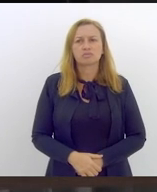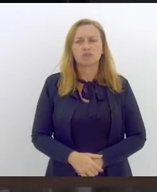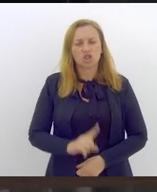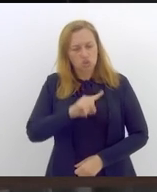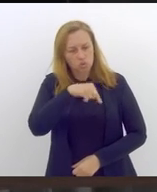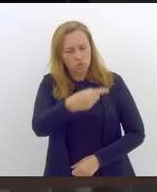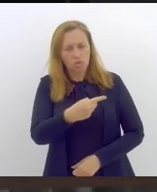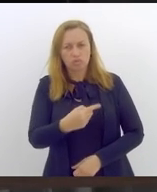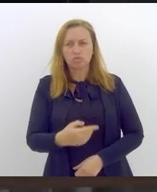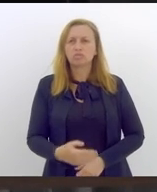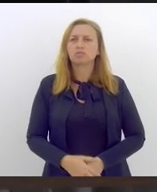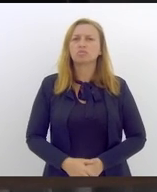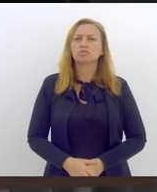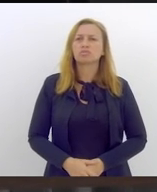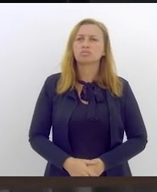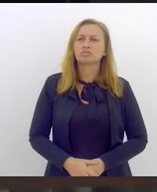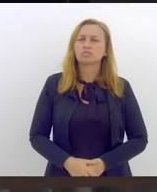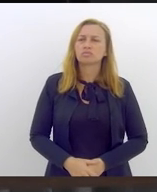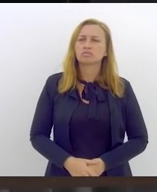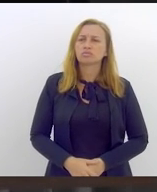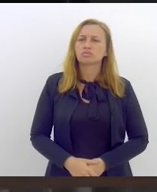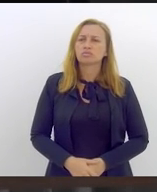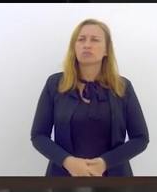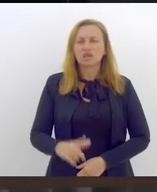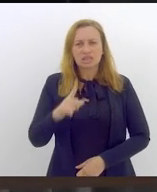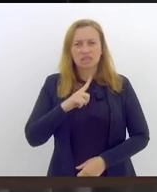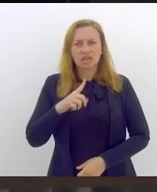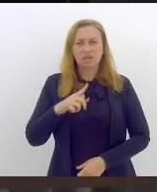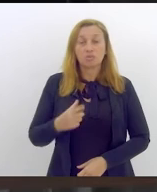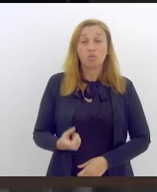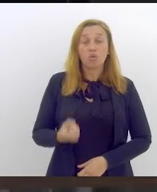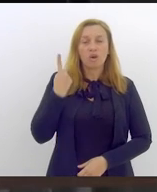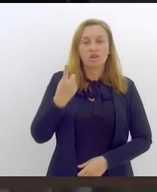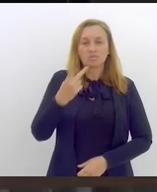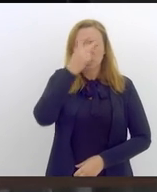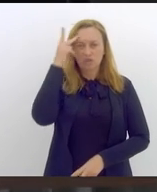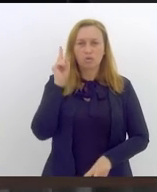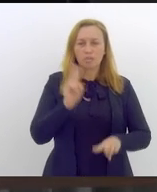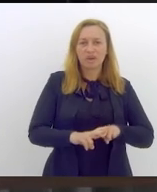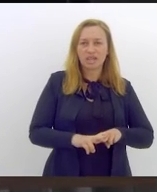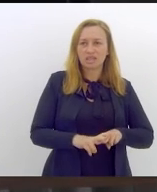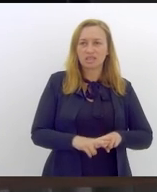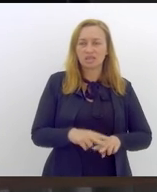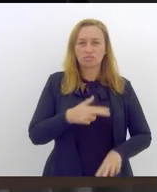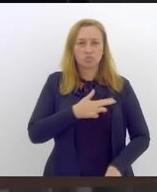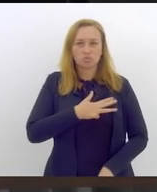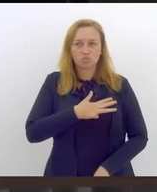do outro lado nós temos um ex-presidiário desonesto